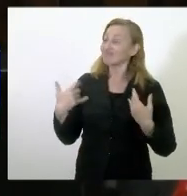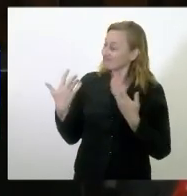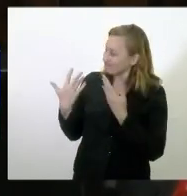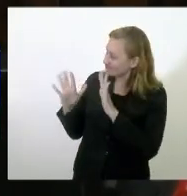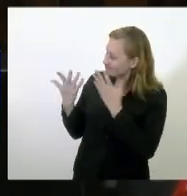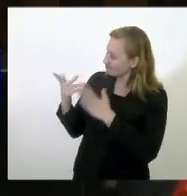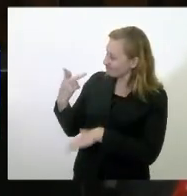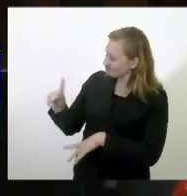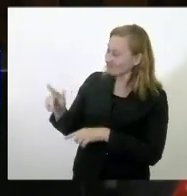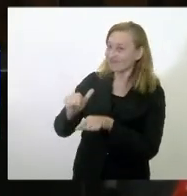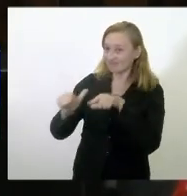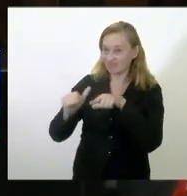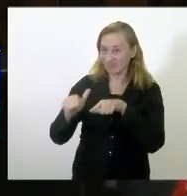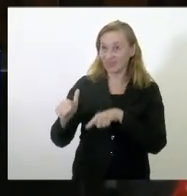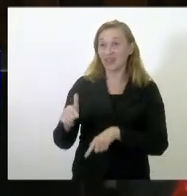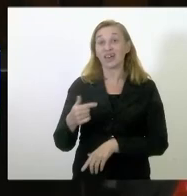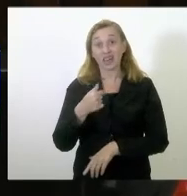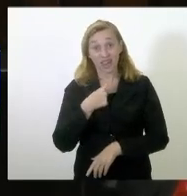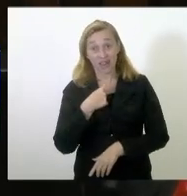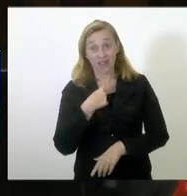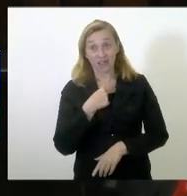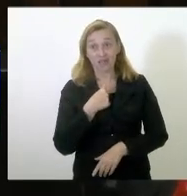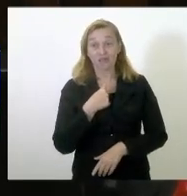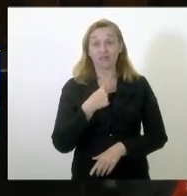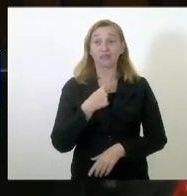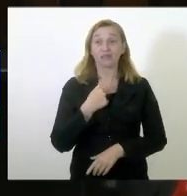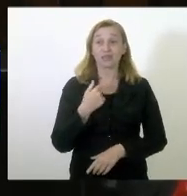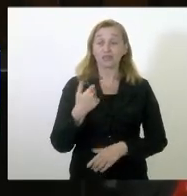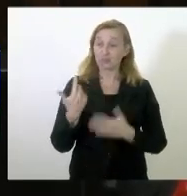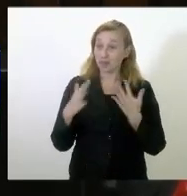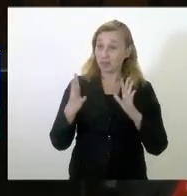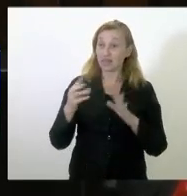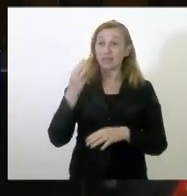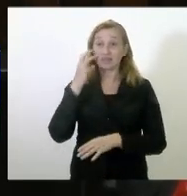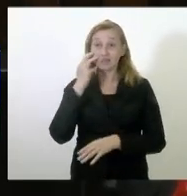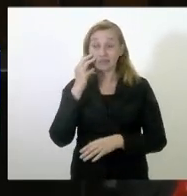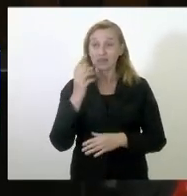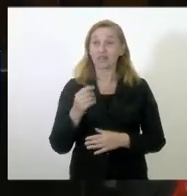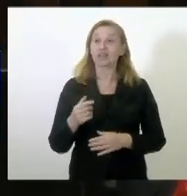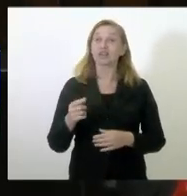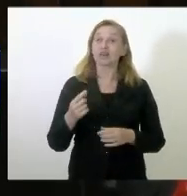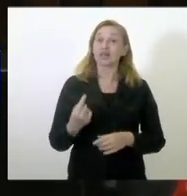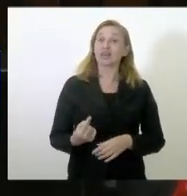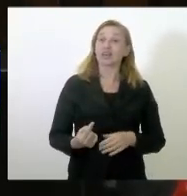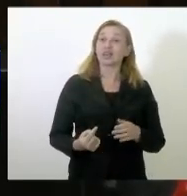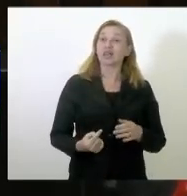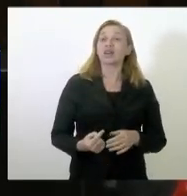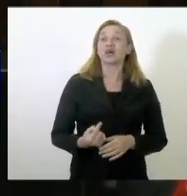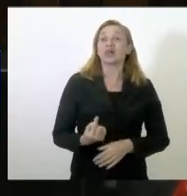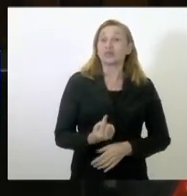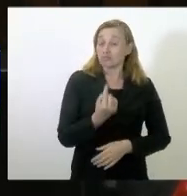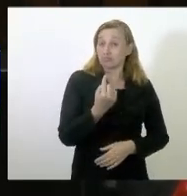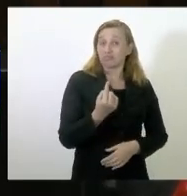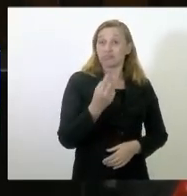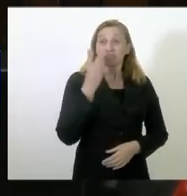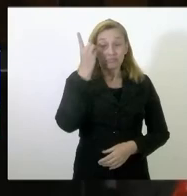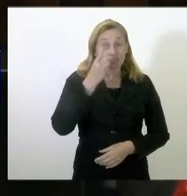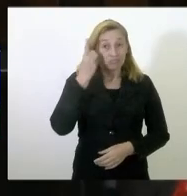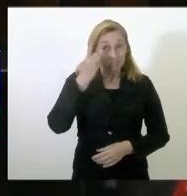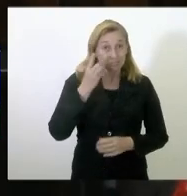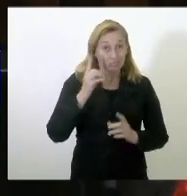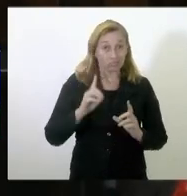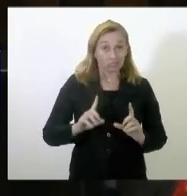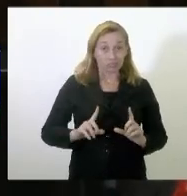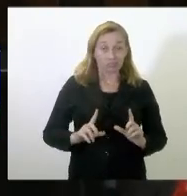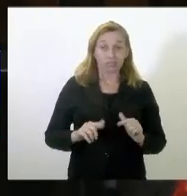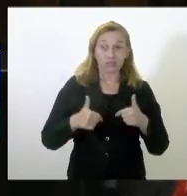seu mandato, que, assim como eu fiz menção ao deputado Valdec, é uma das deputadas que efetivamente são muito ativas nessa casa